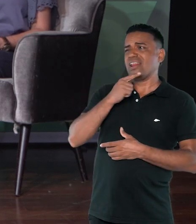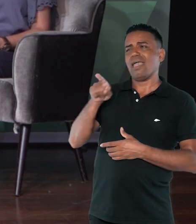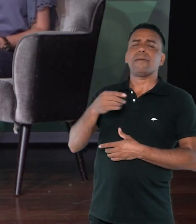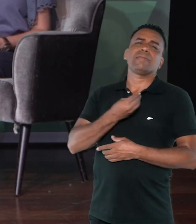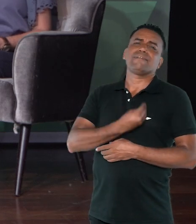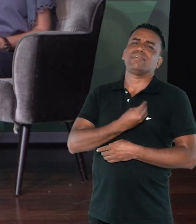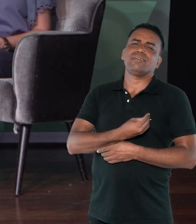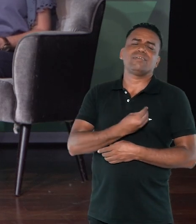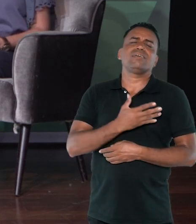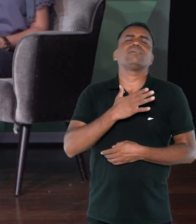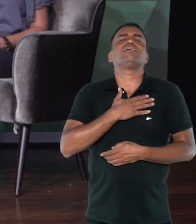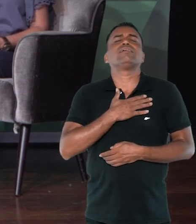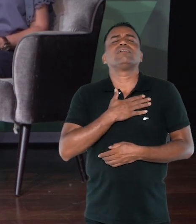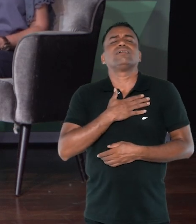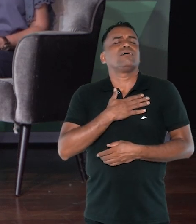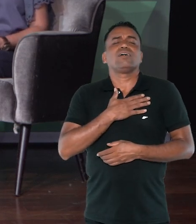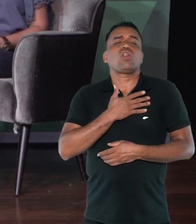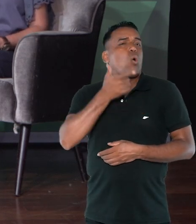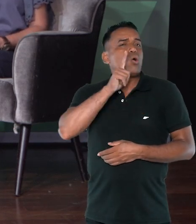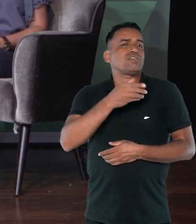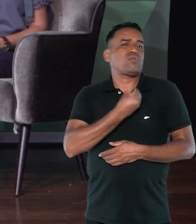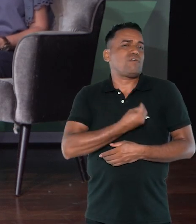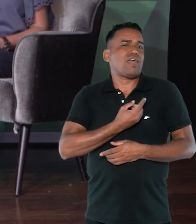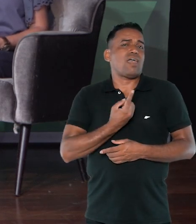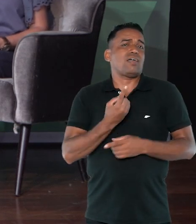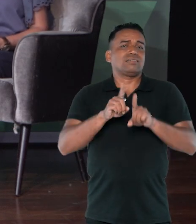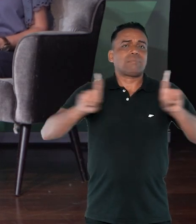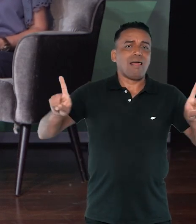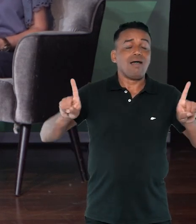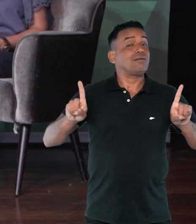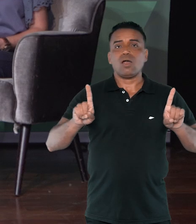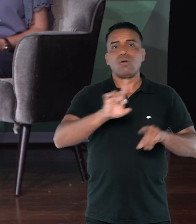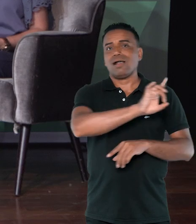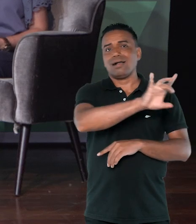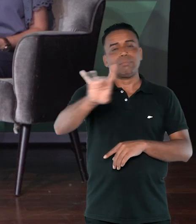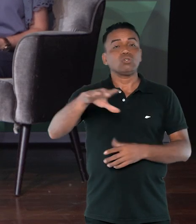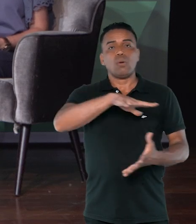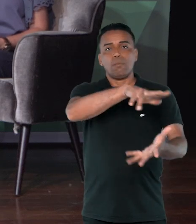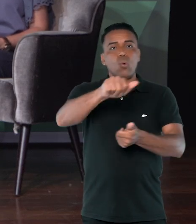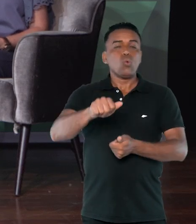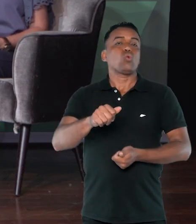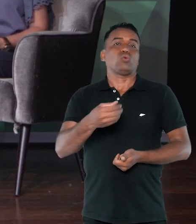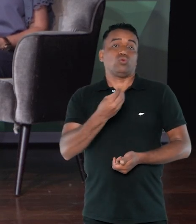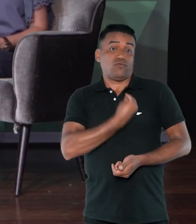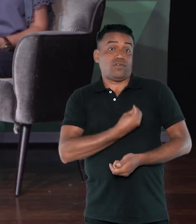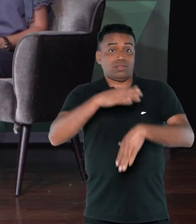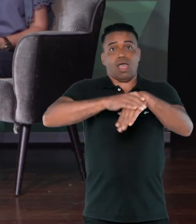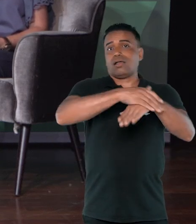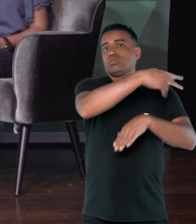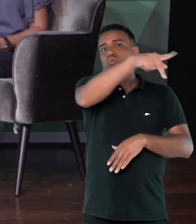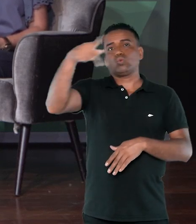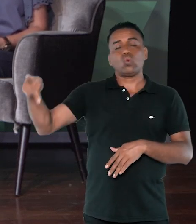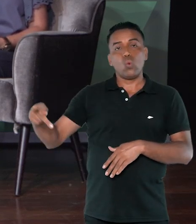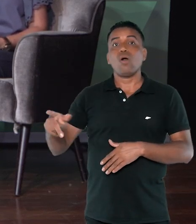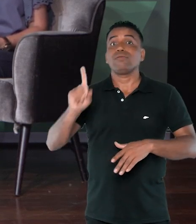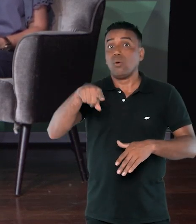porque se decepcionam com o amor. Aquela história de falar, mas ele é a minha vida, ele é o meu mundo. Ninguém é o mundo de